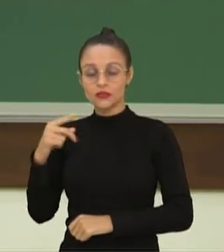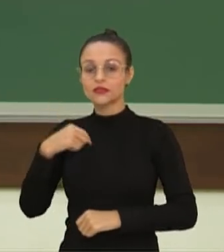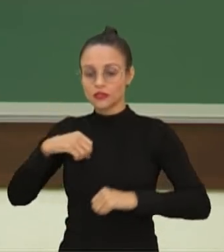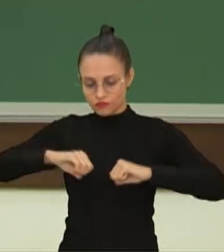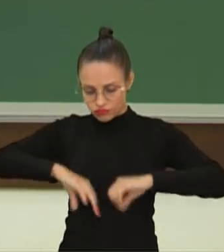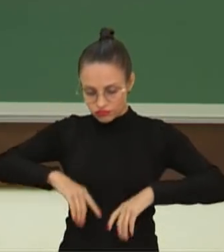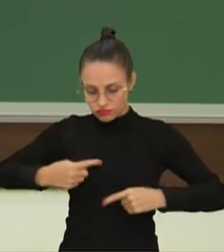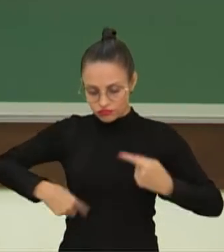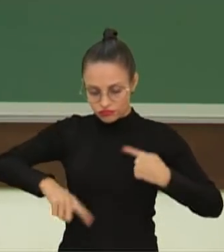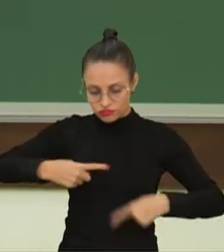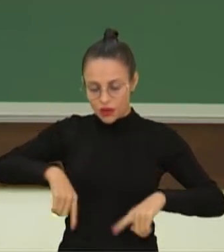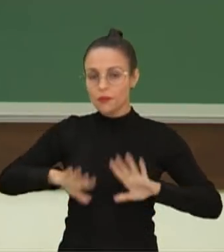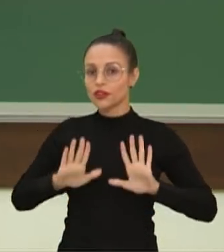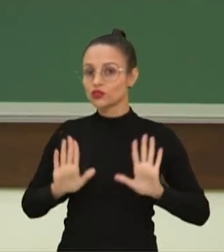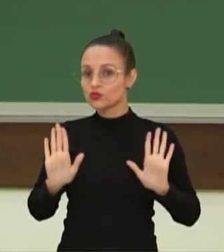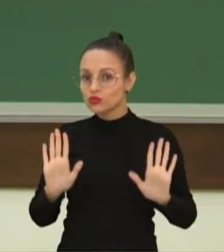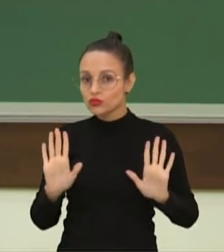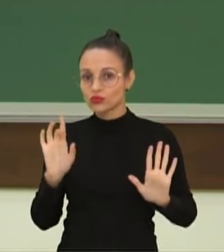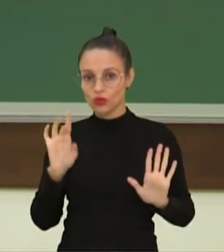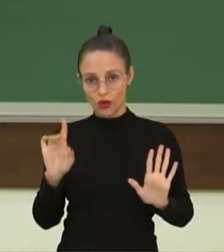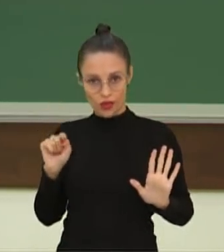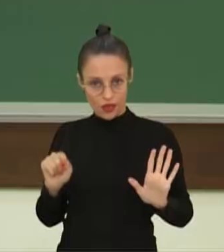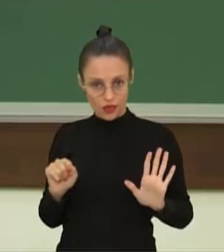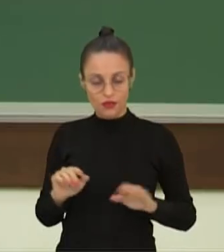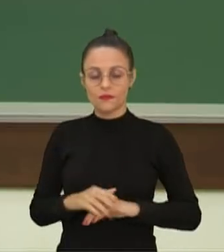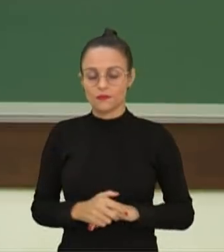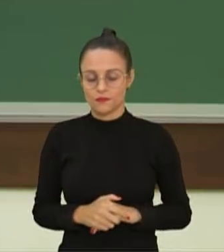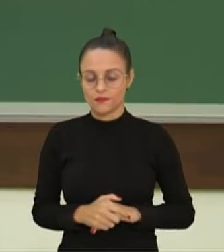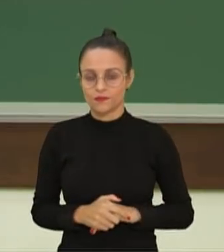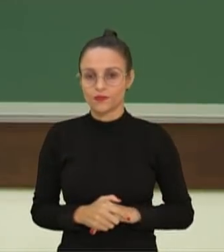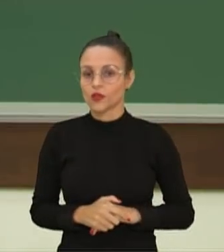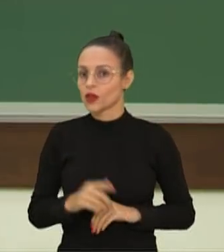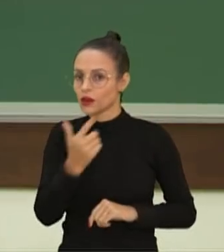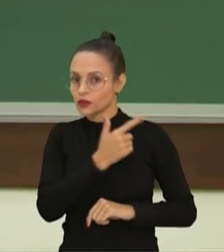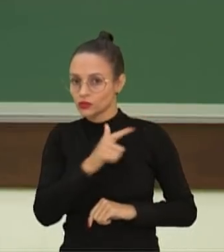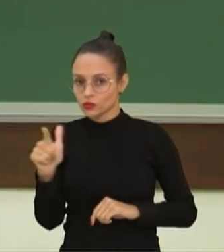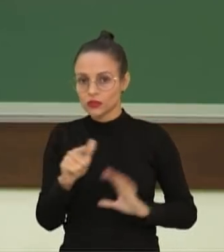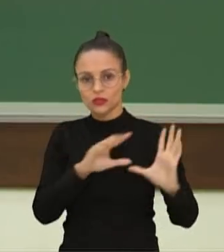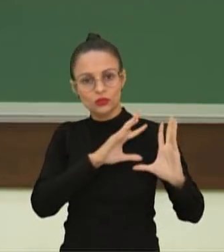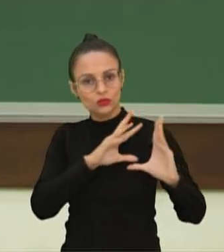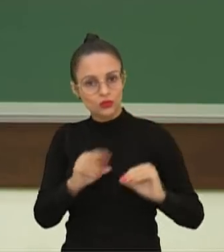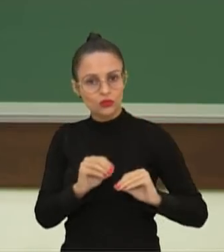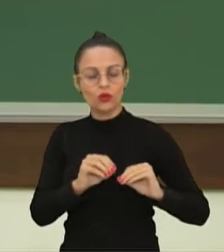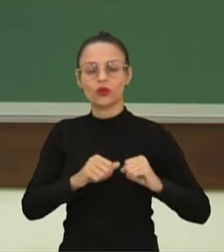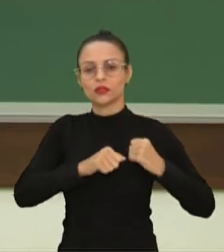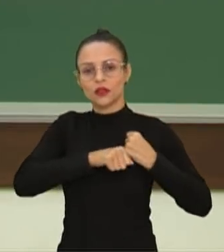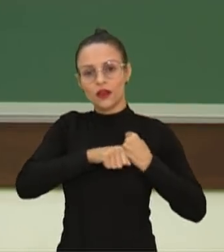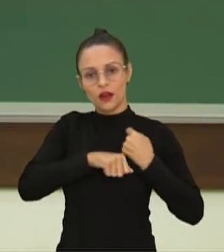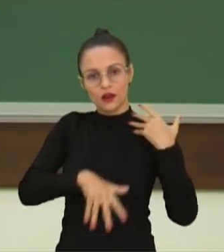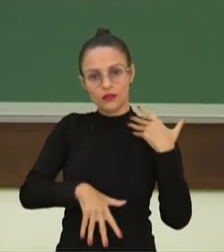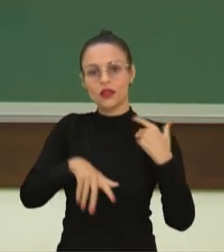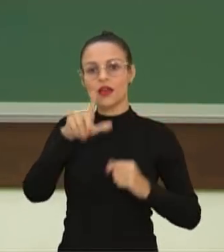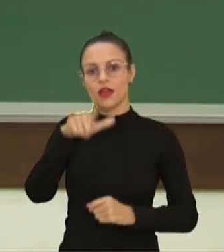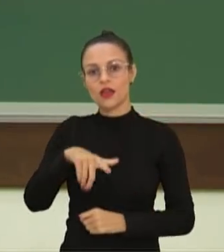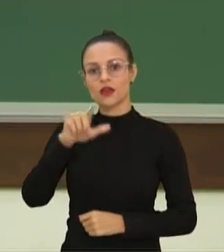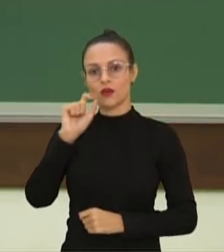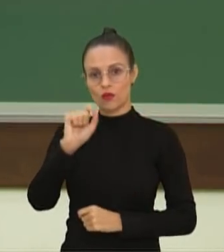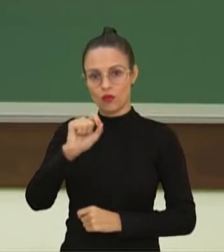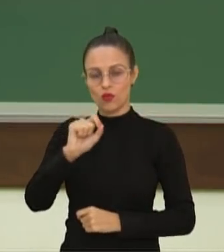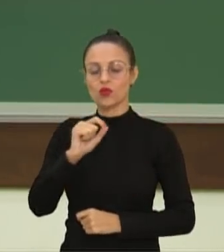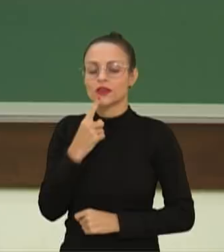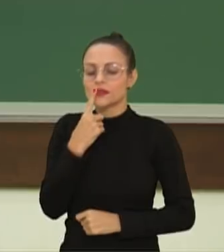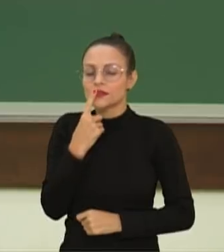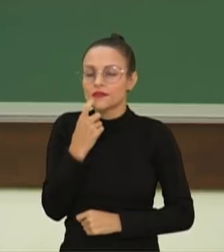dentro delas. Mas só elas, é uma exceção. De resto, todas as outras artérias carregam sangue